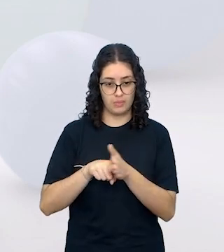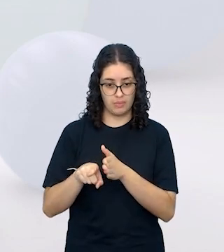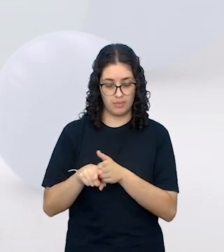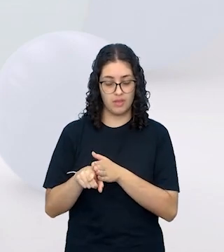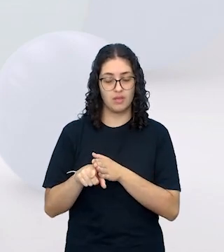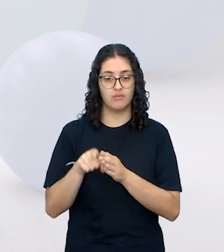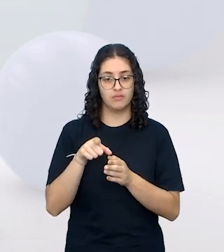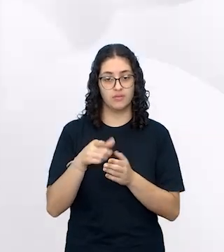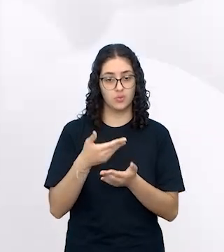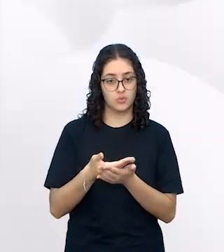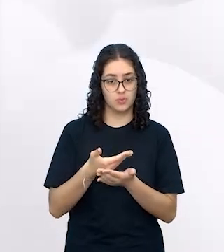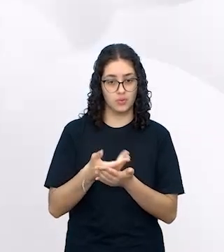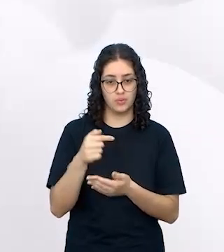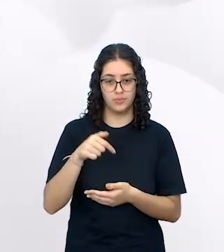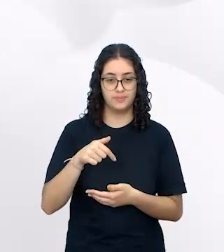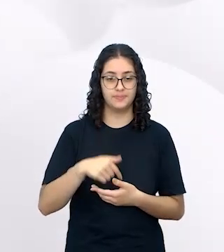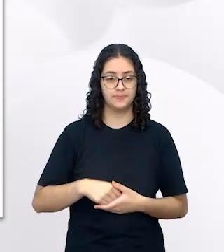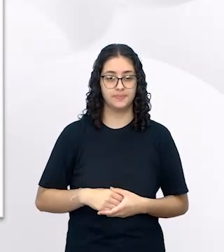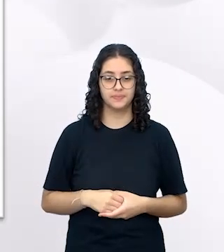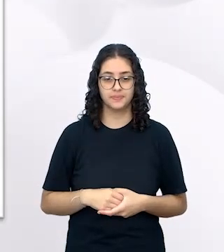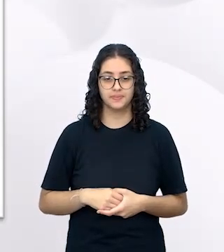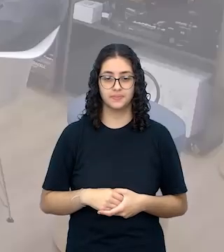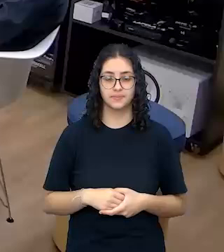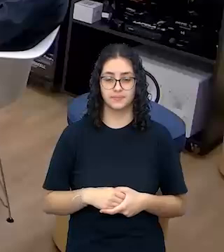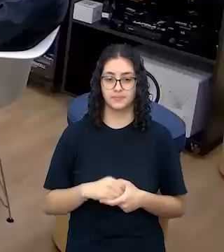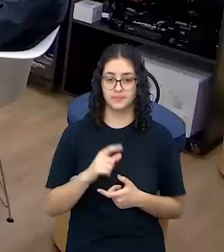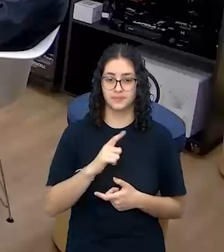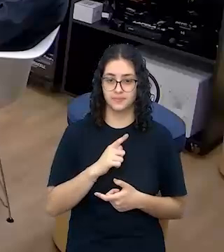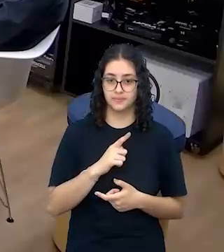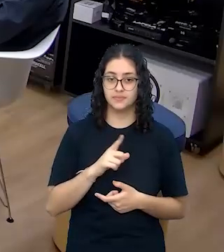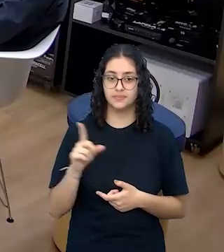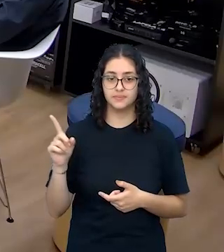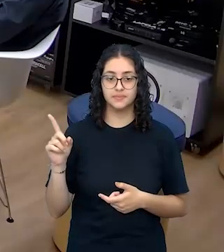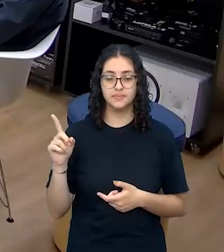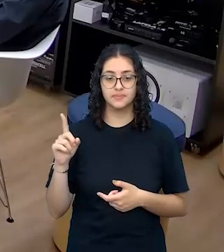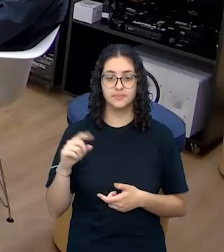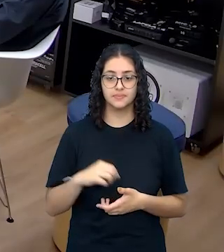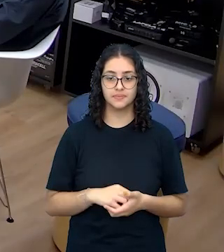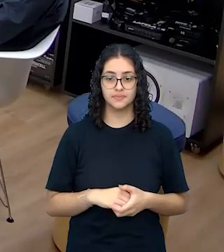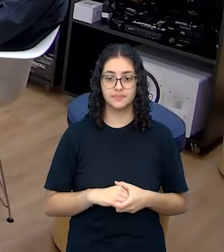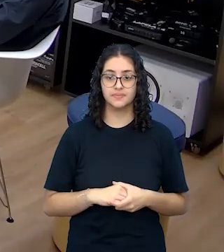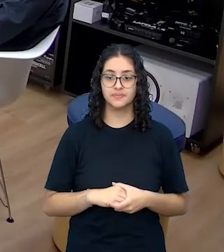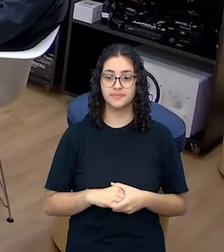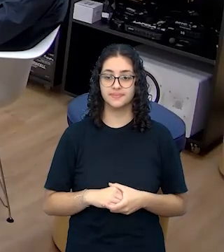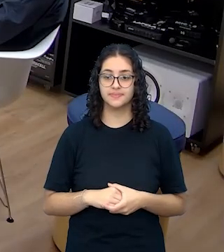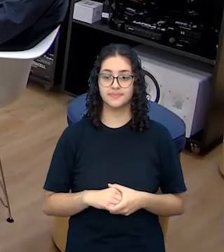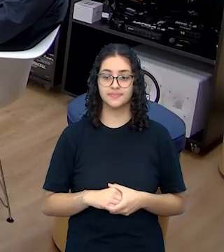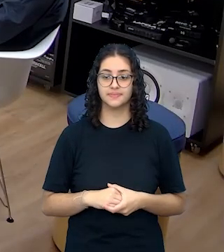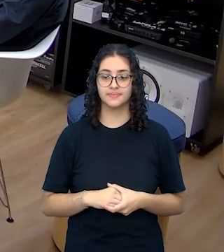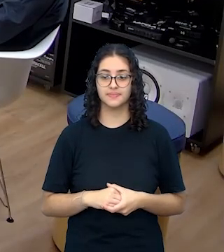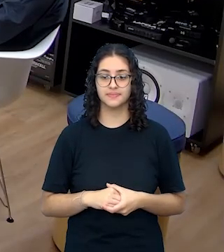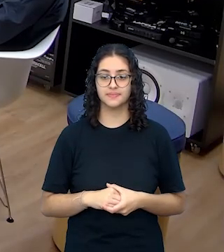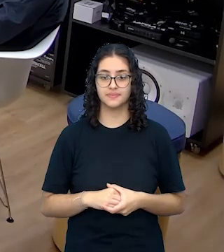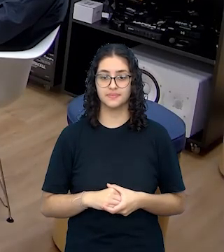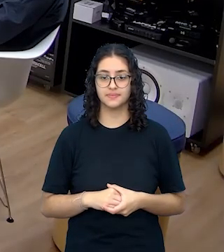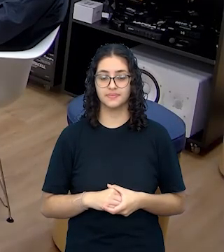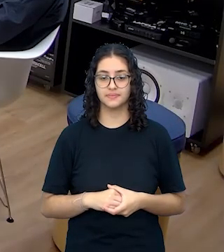vamos estudar. Eu vou colocar no ar aí as questões